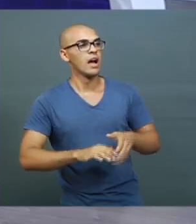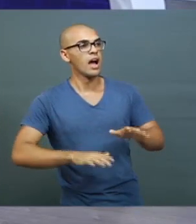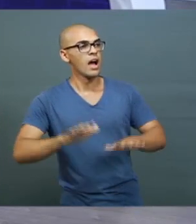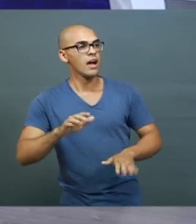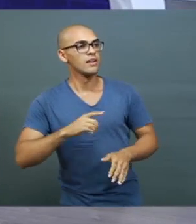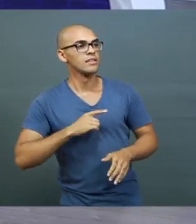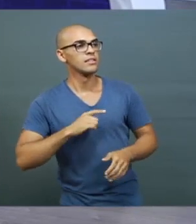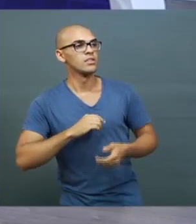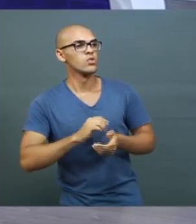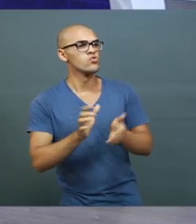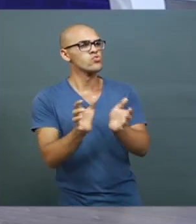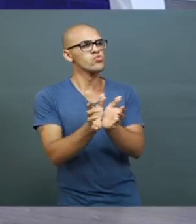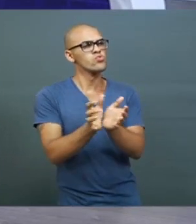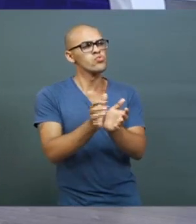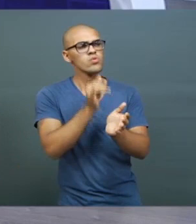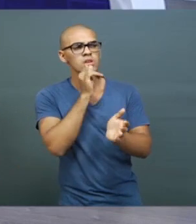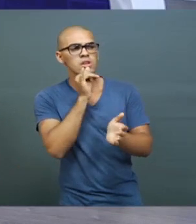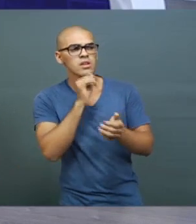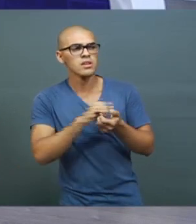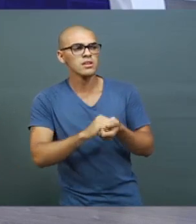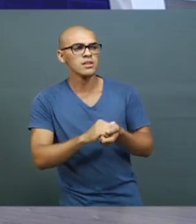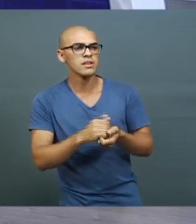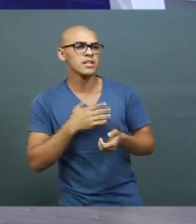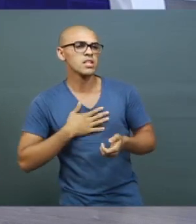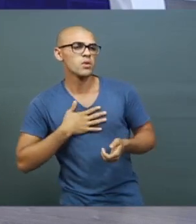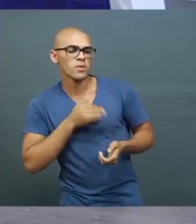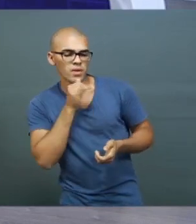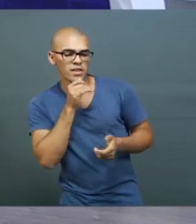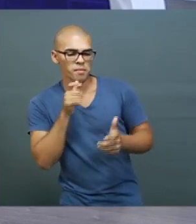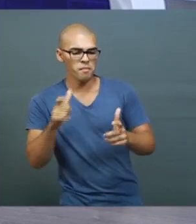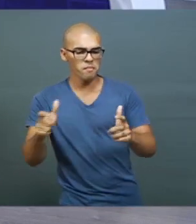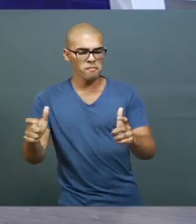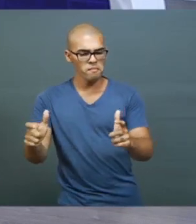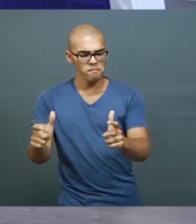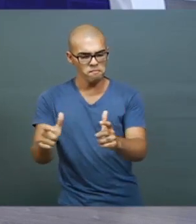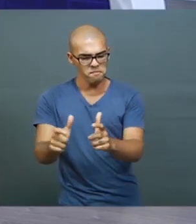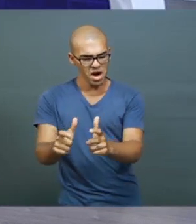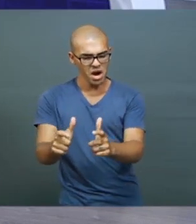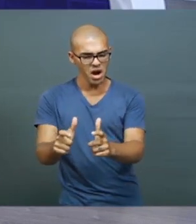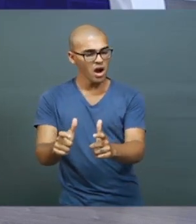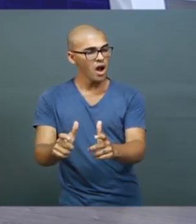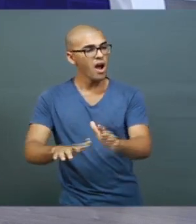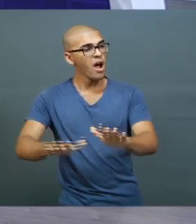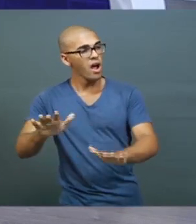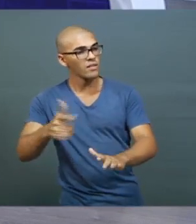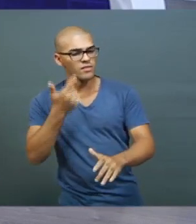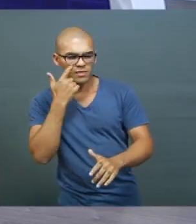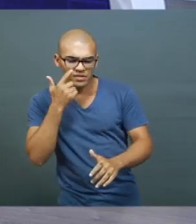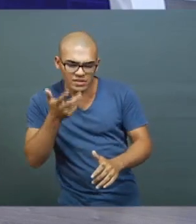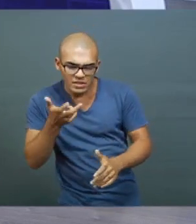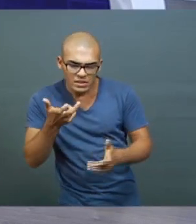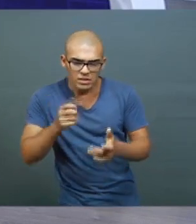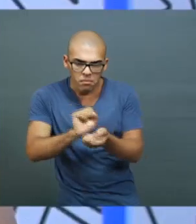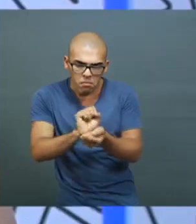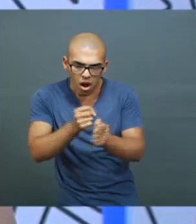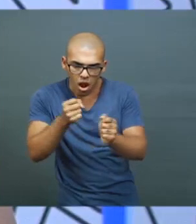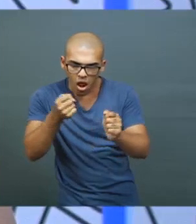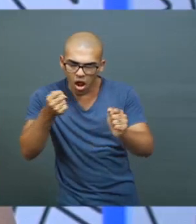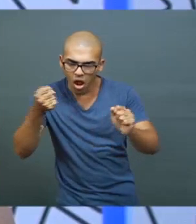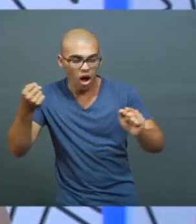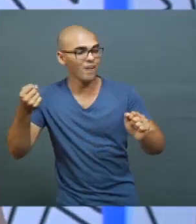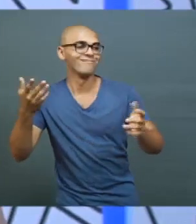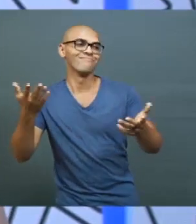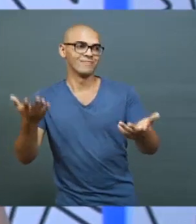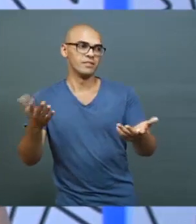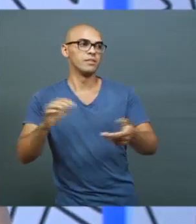grupos que preferem espaço menores, né, que talvez queira alcançar um público mais intimista, né? Então, assim, não é